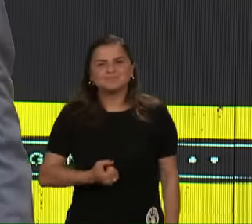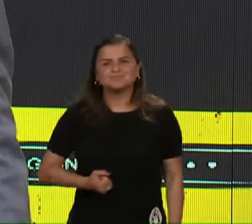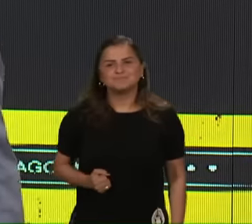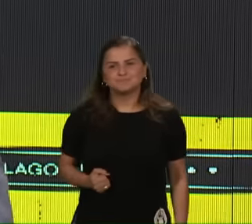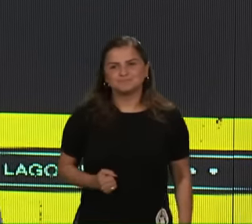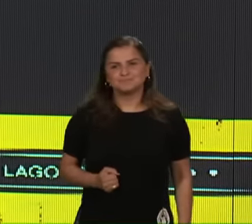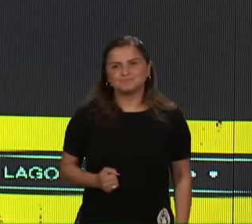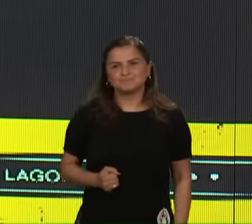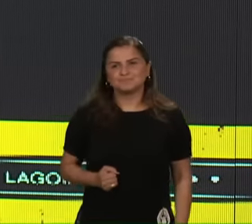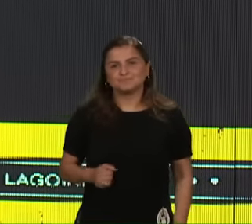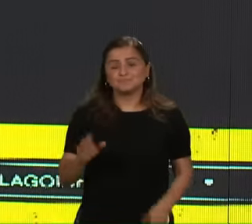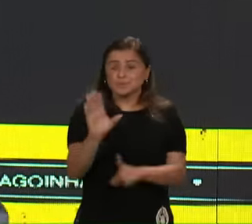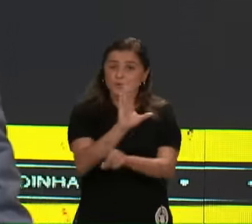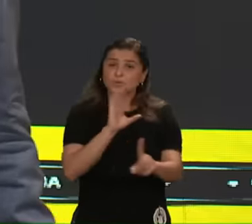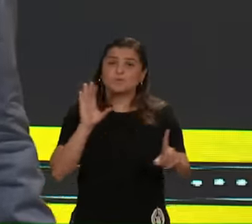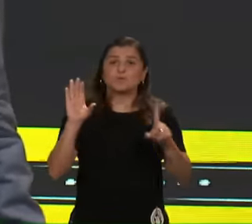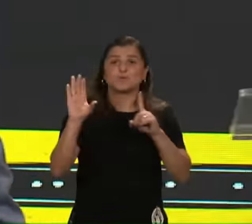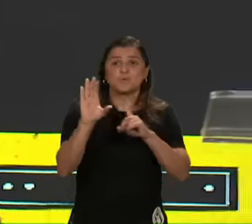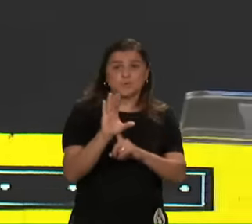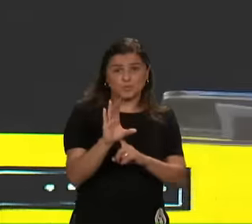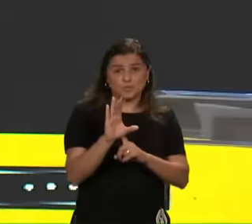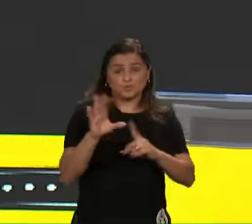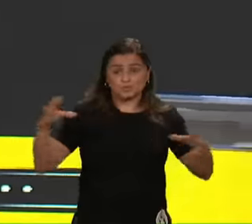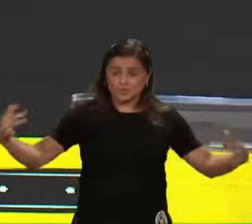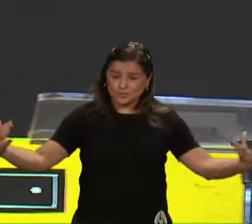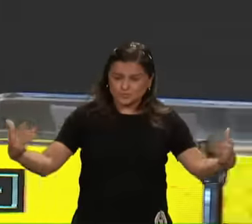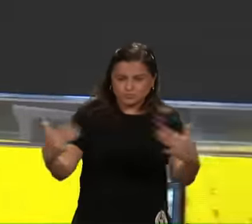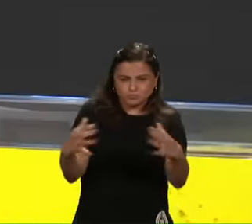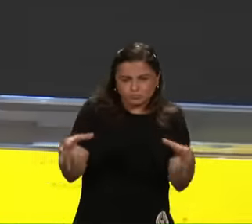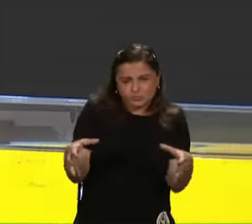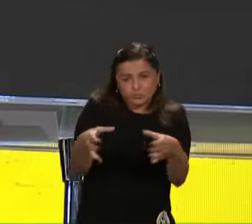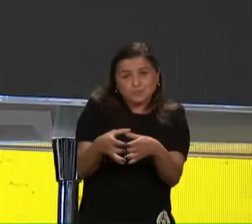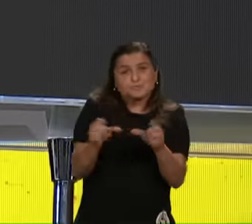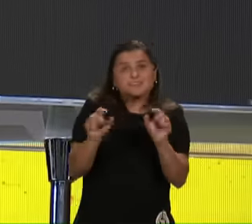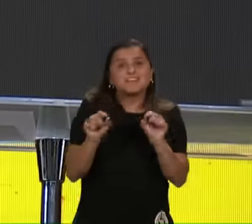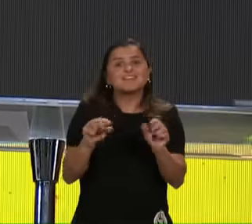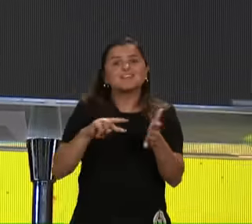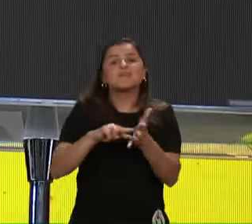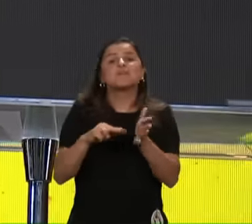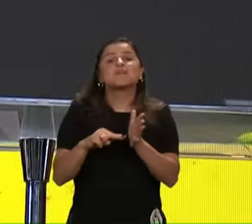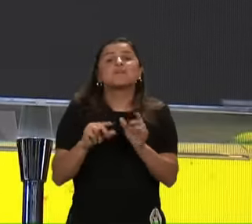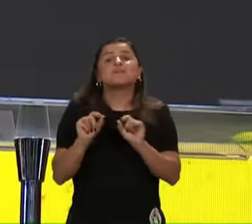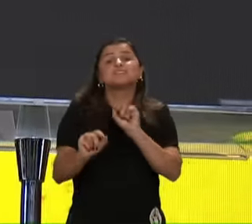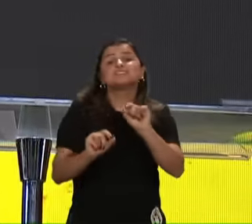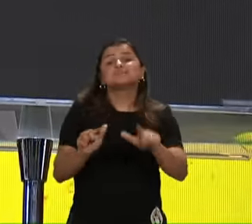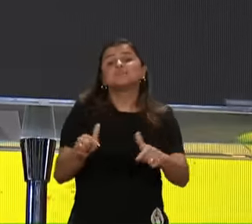O culto, nós nos reunimos para agradar a Deus.